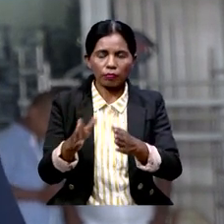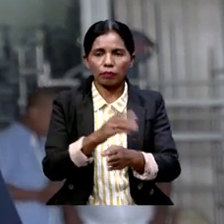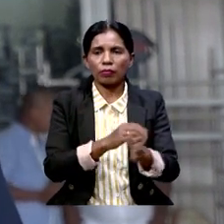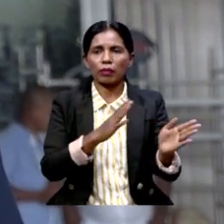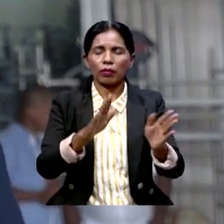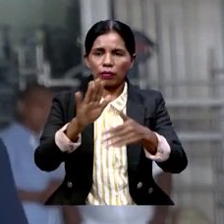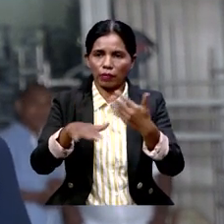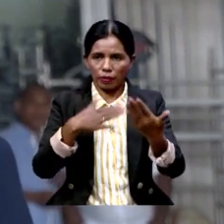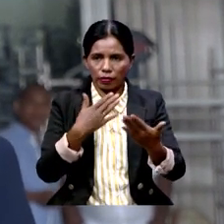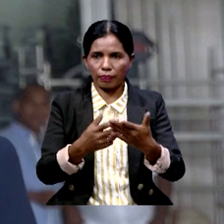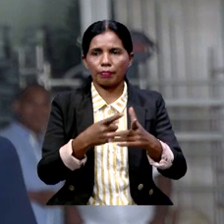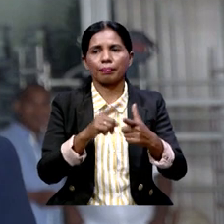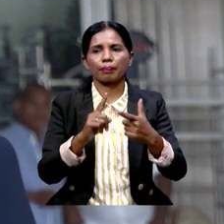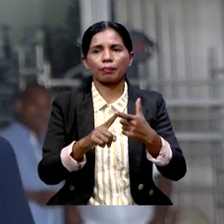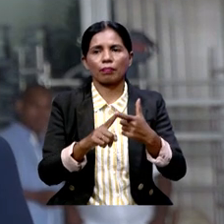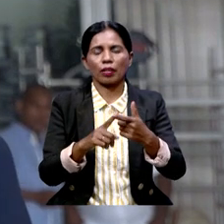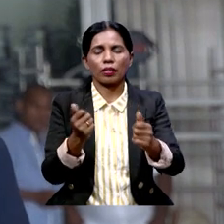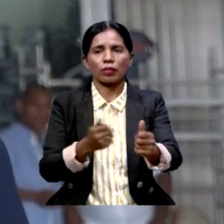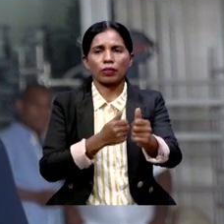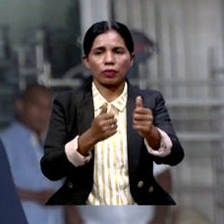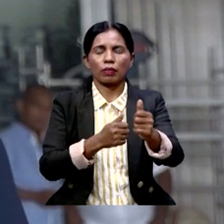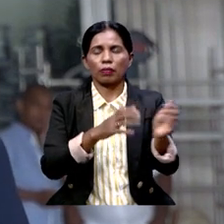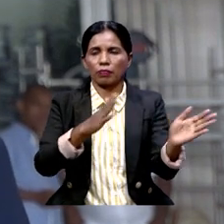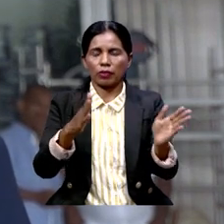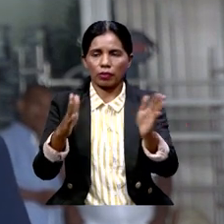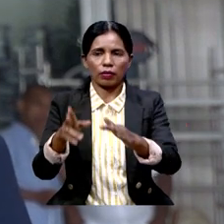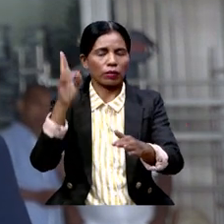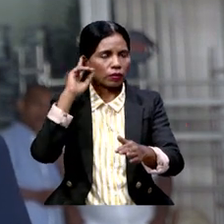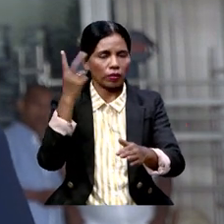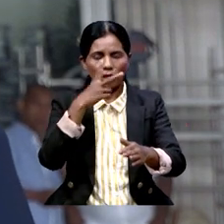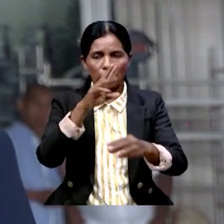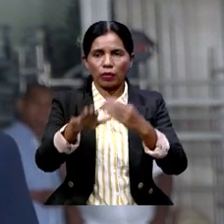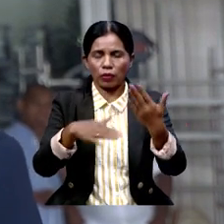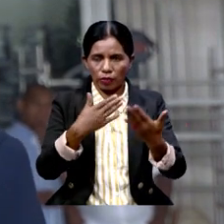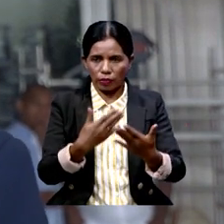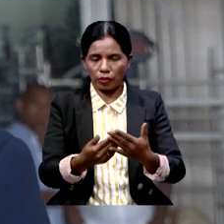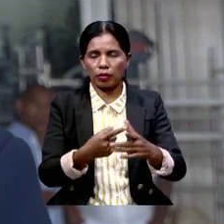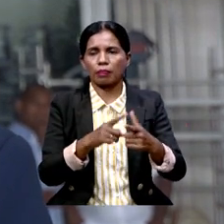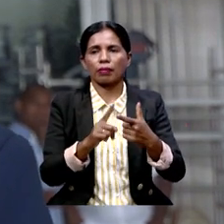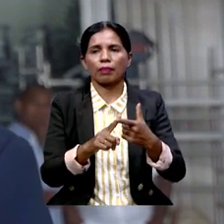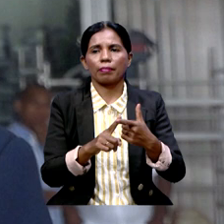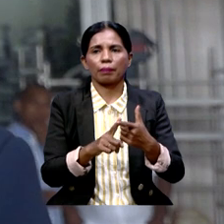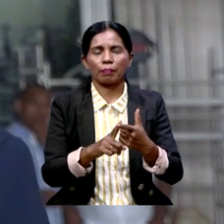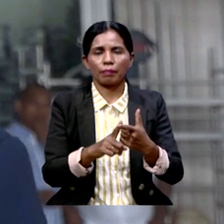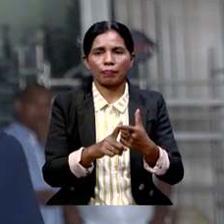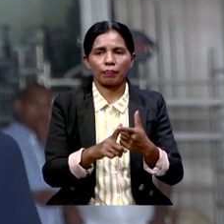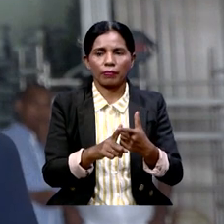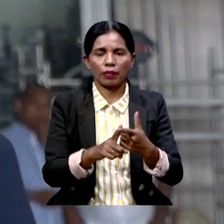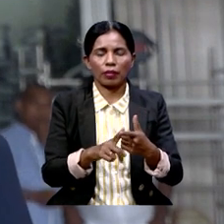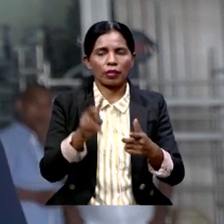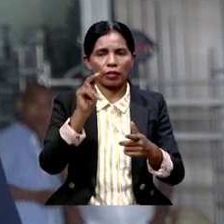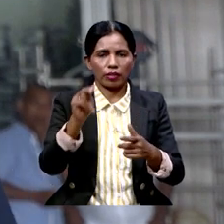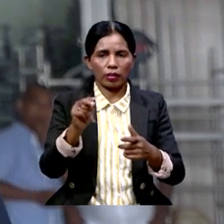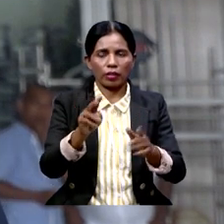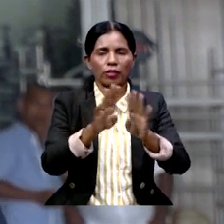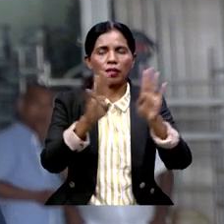processo toma. Depois, nem conclui o processo para Rona, testemunha, ser nem roto, e maca, nem o